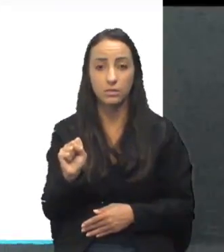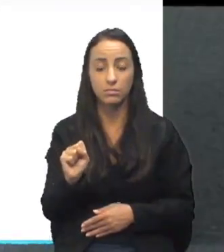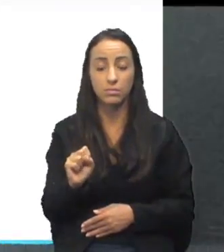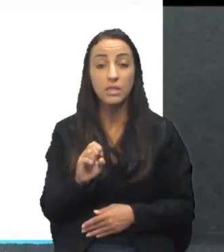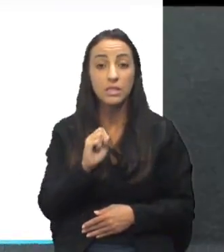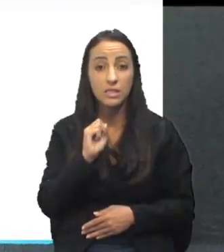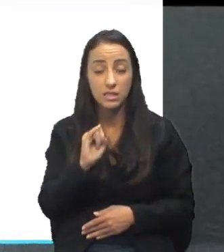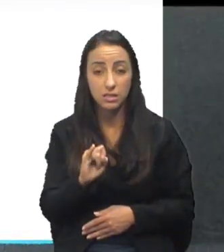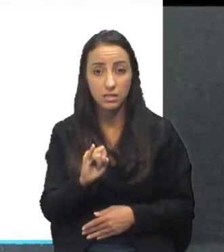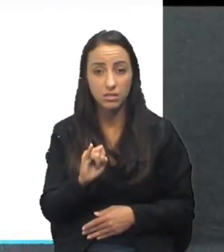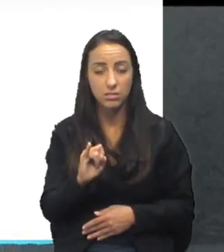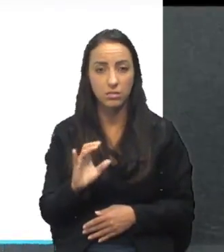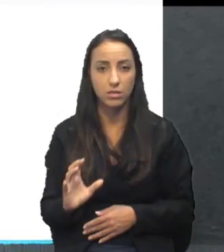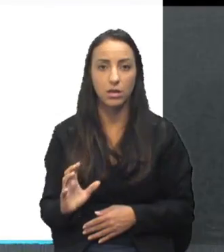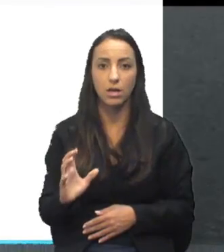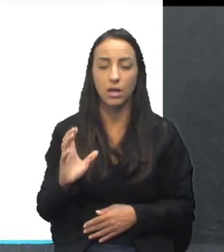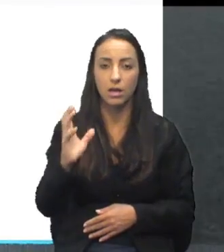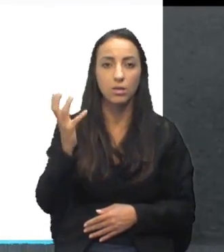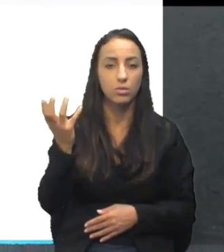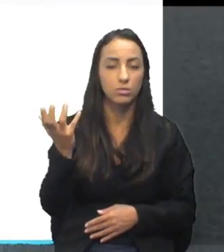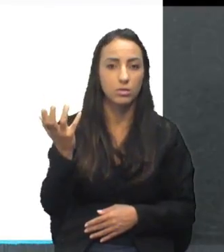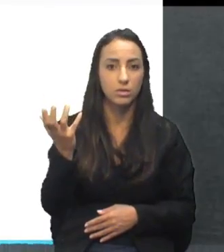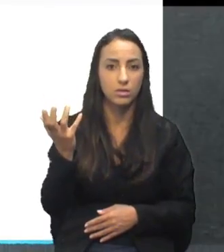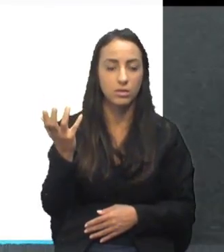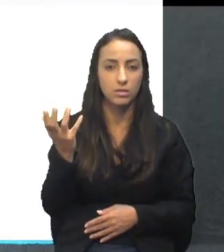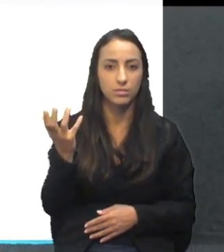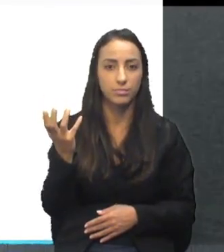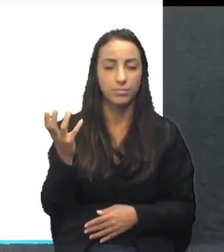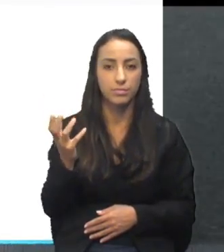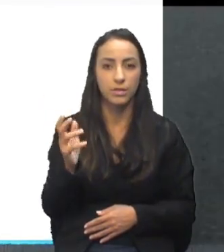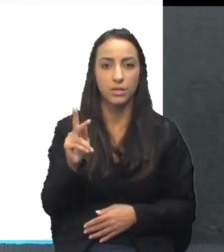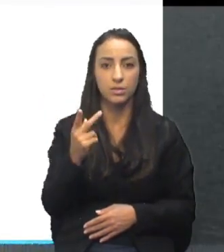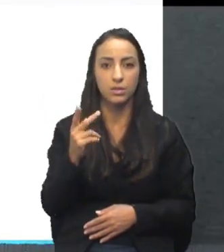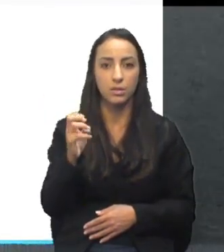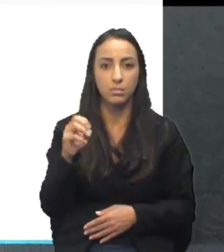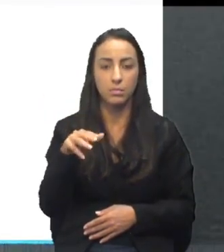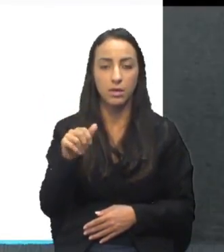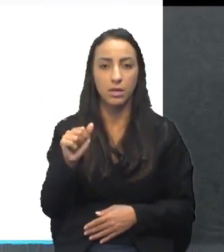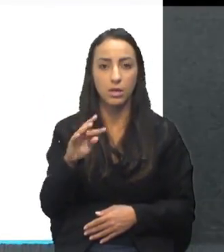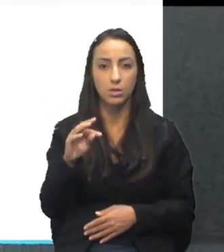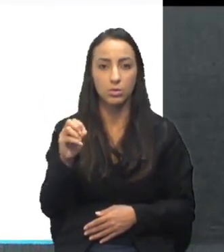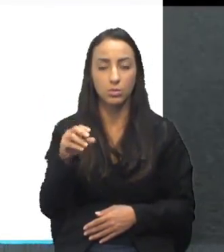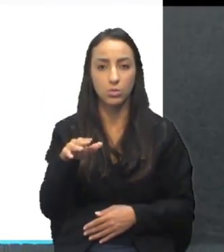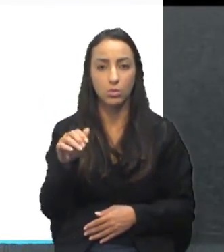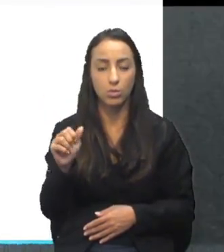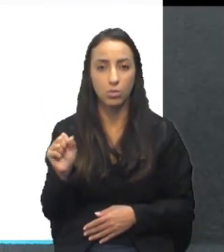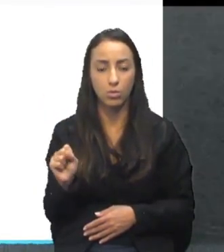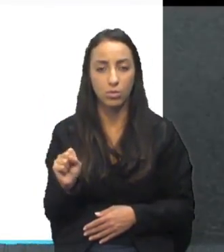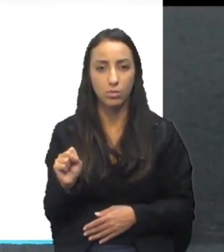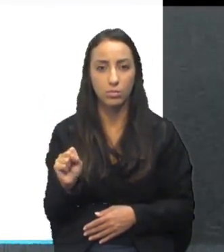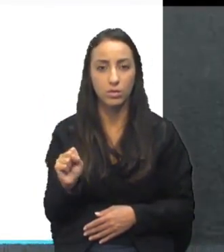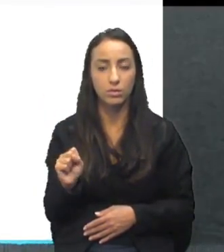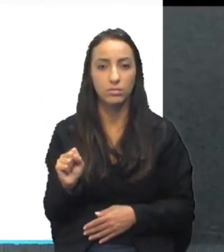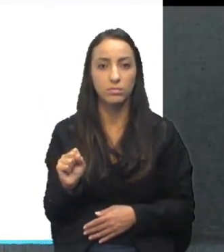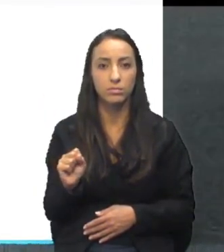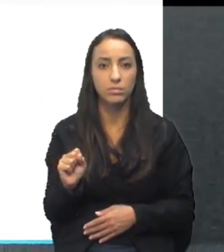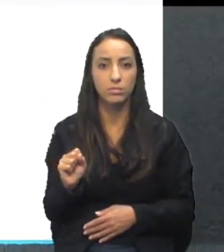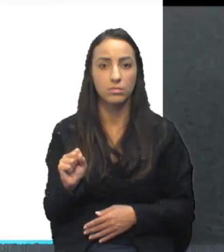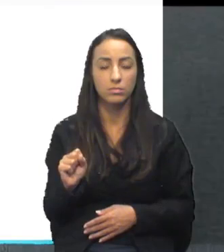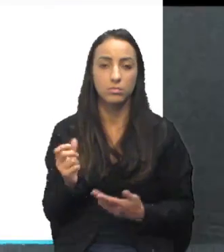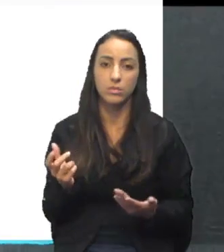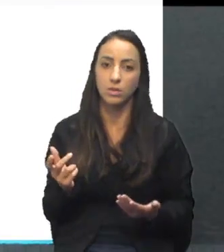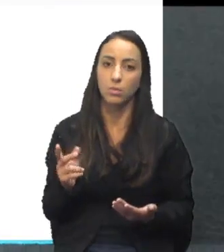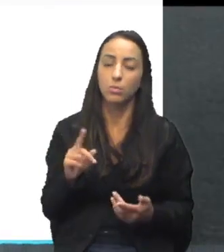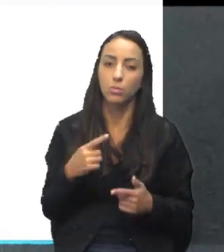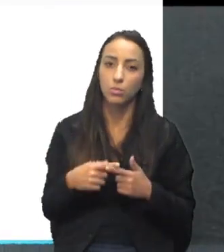sinais ou agravos sejam desenvolvidos em decorrência da bandagem, algo